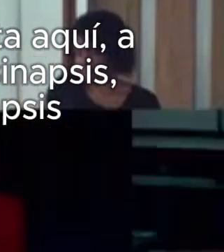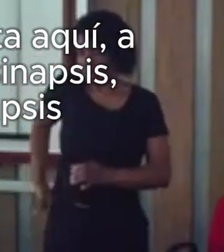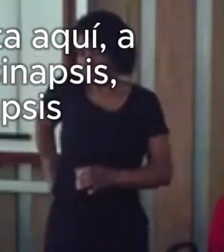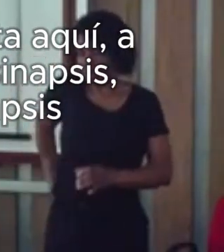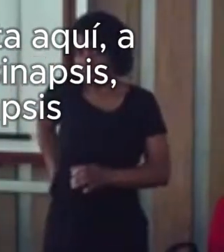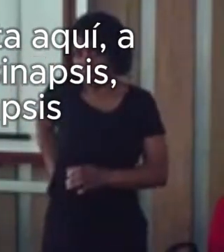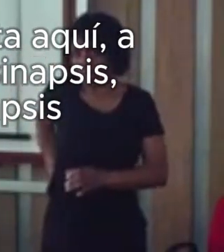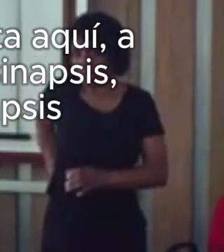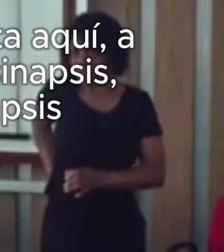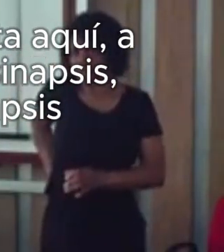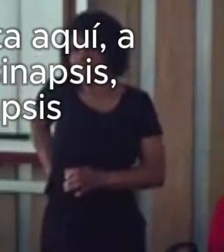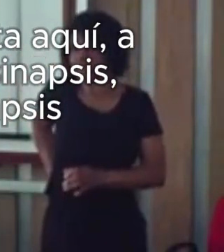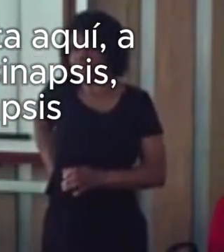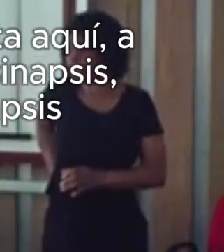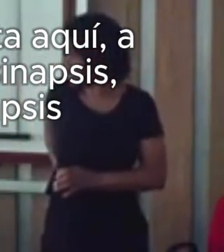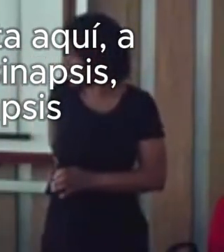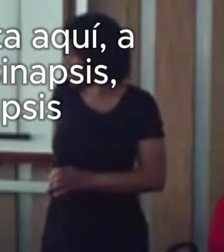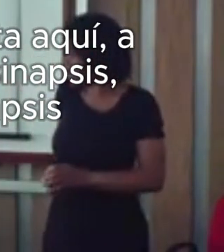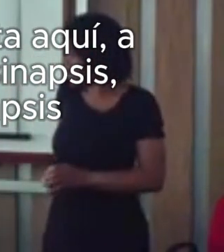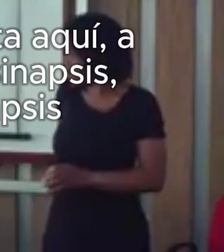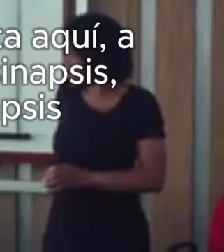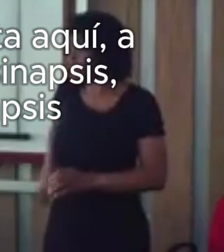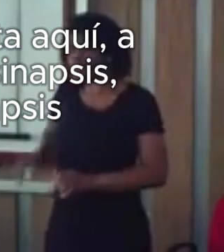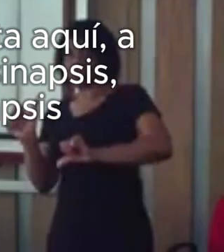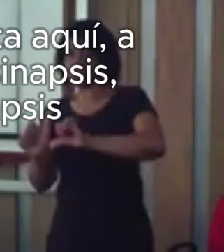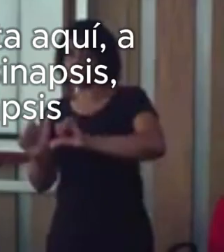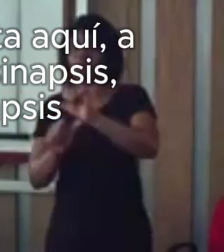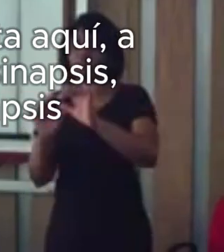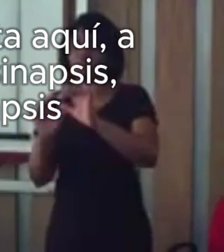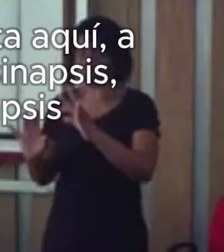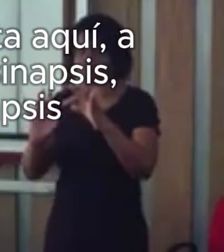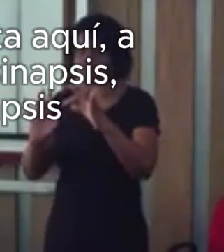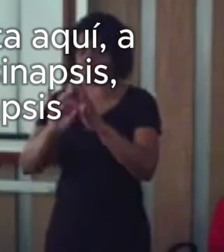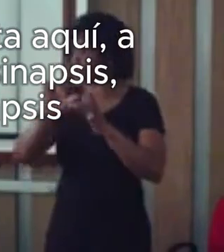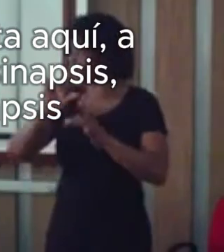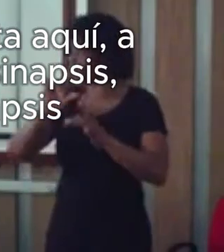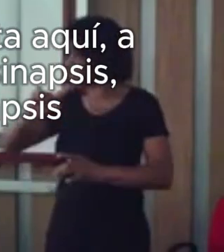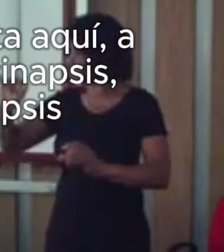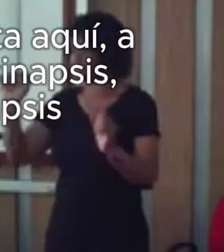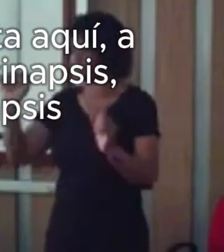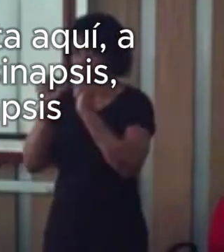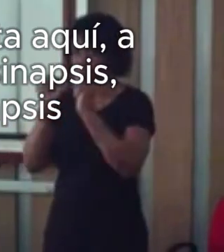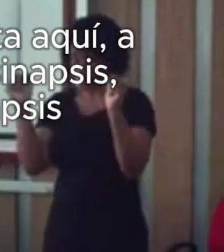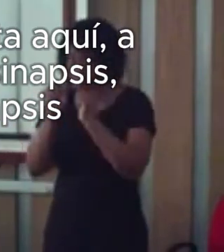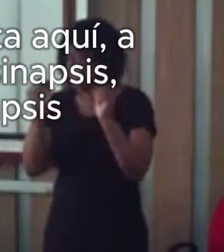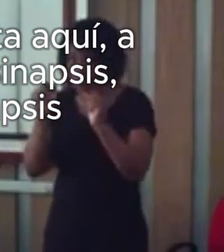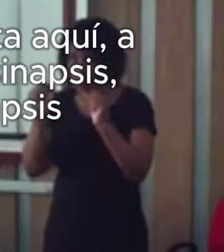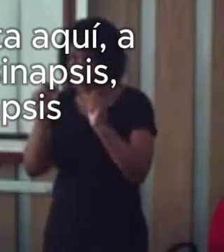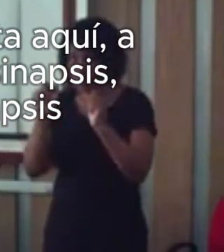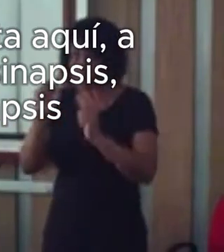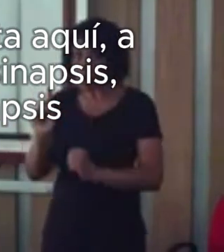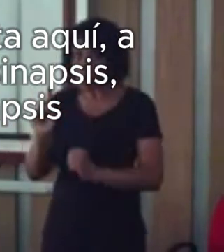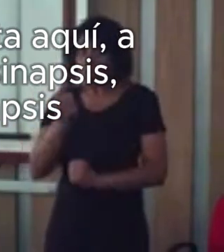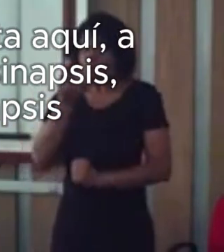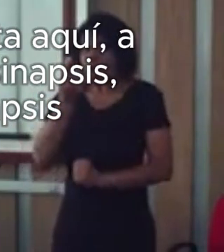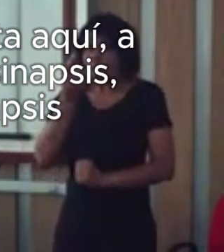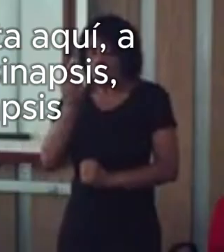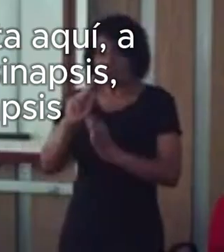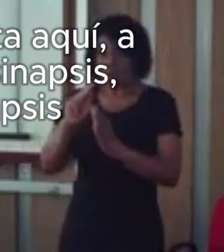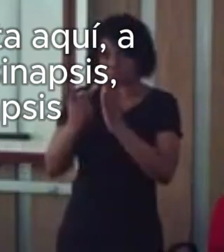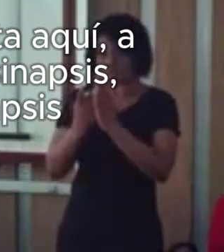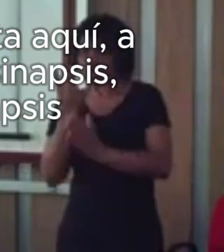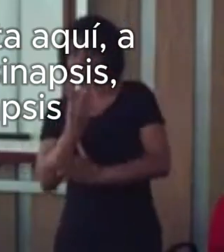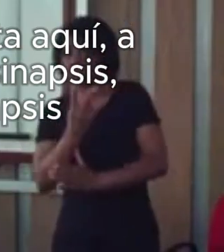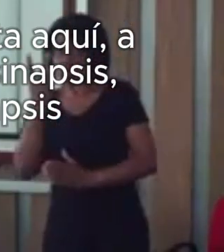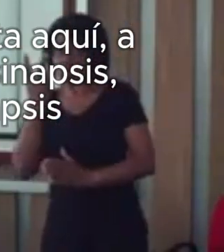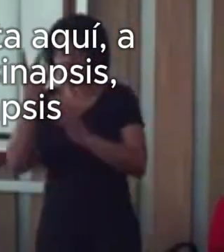secundário, na medula, faz uma sinapse, uma conexão e sai direto para o músculo. Tá? Então, só tem uma sinapse, só tem 2 neurônios.